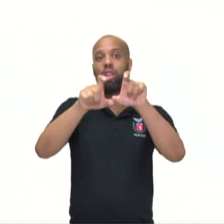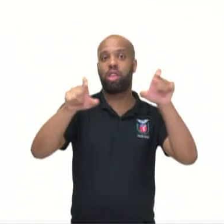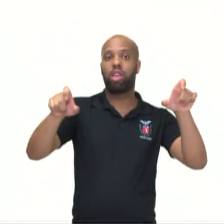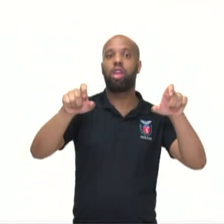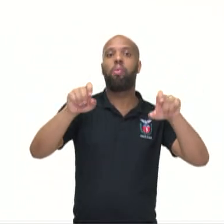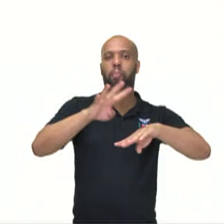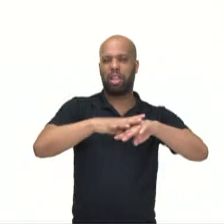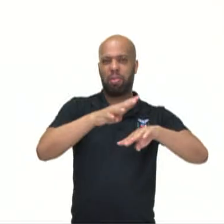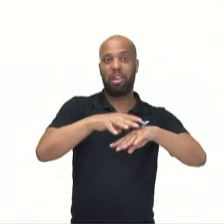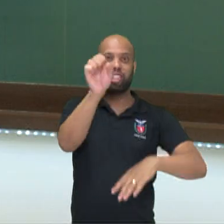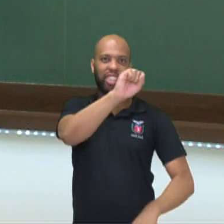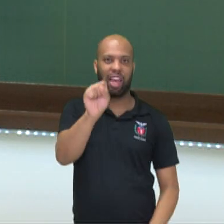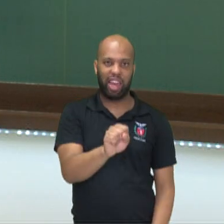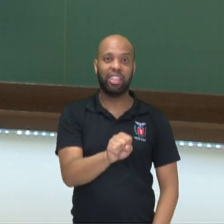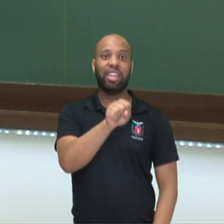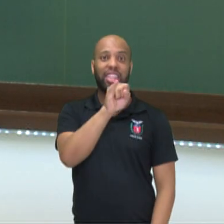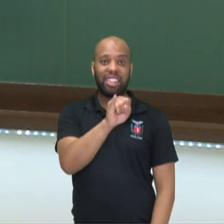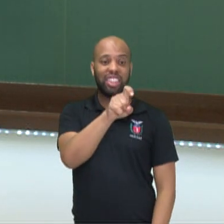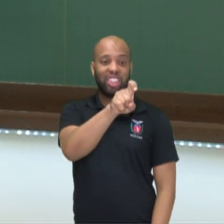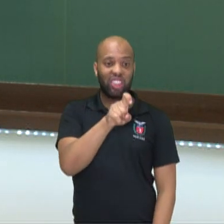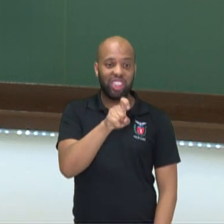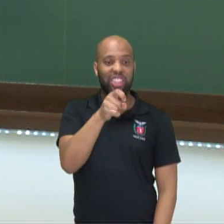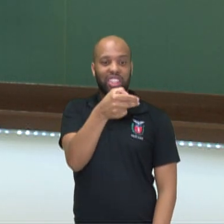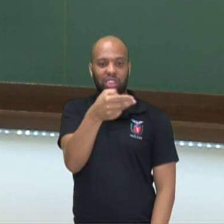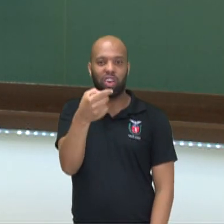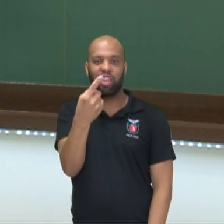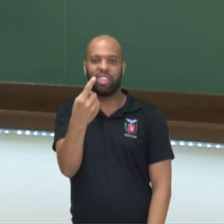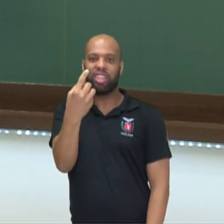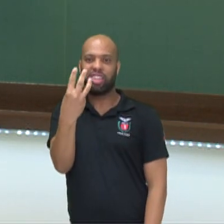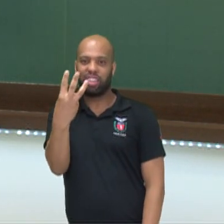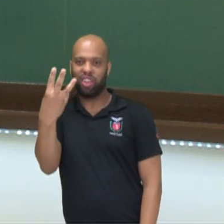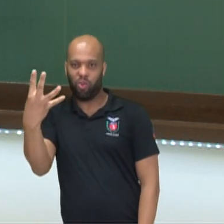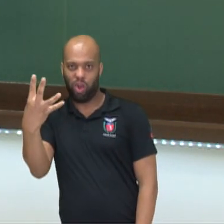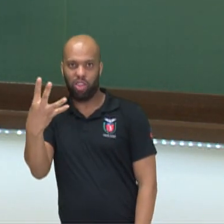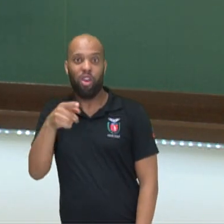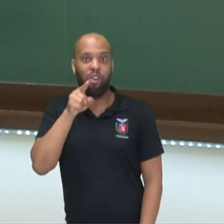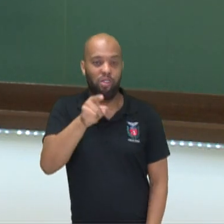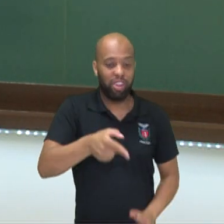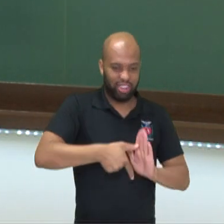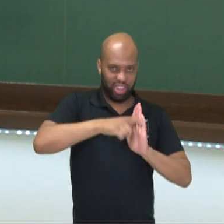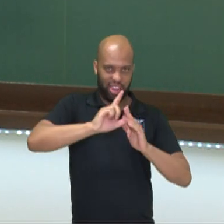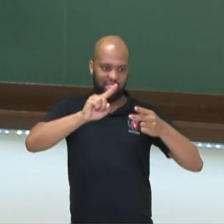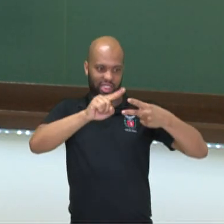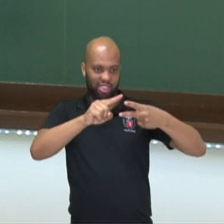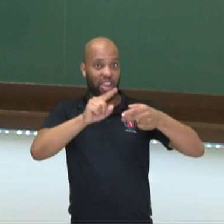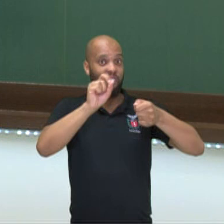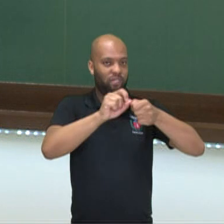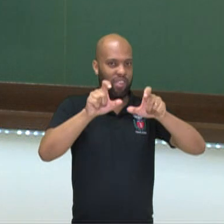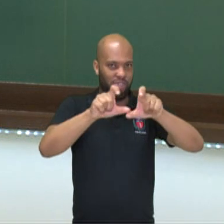vale 134. Lembra da fórmula S? Vamos usar ela então.